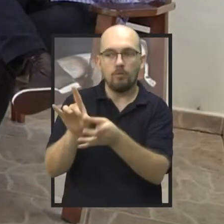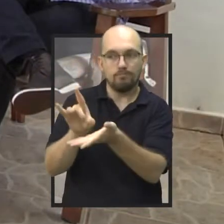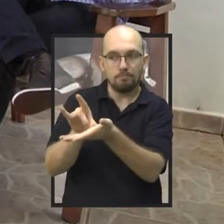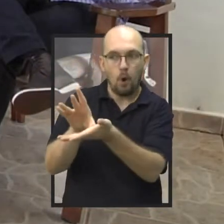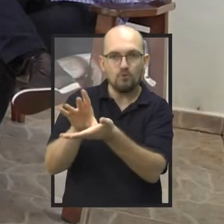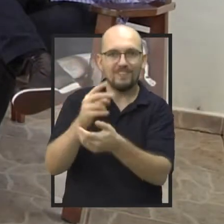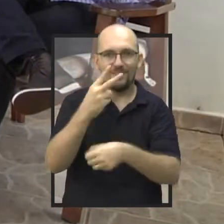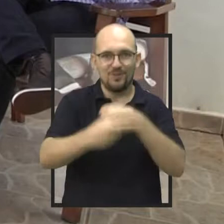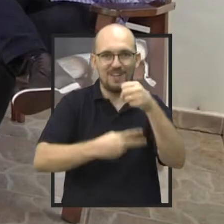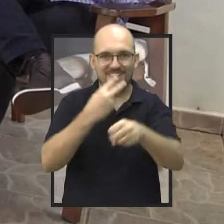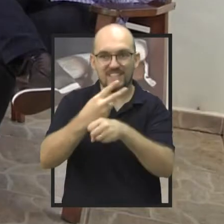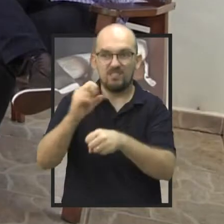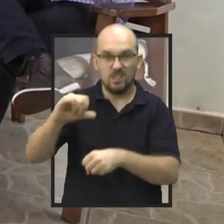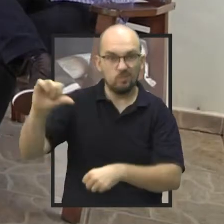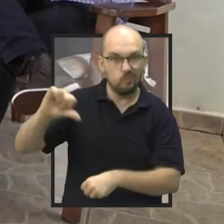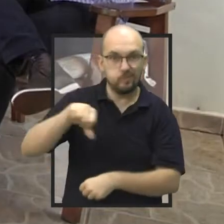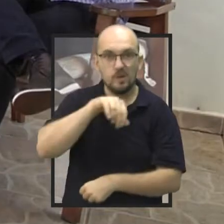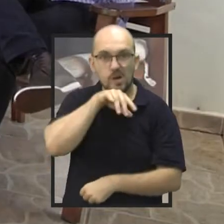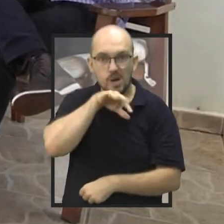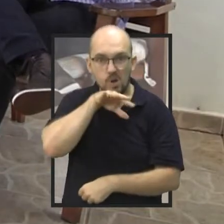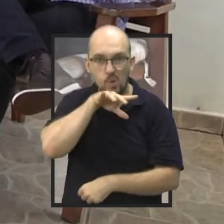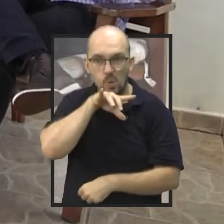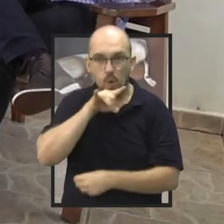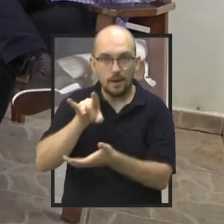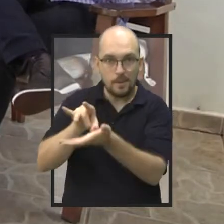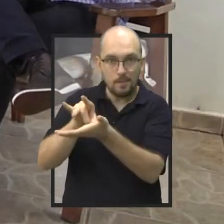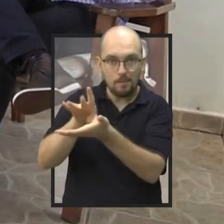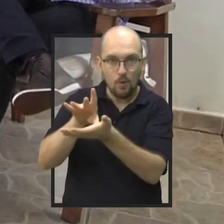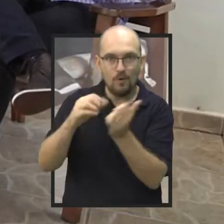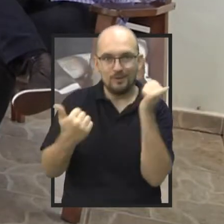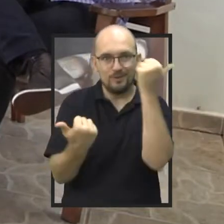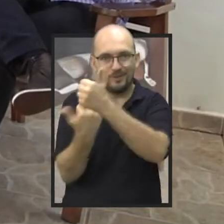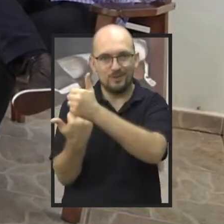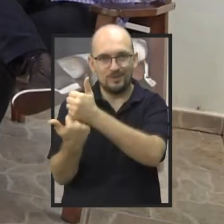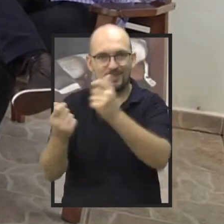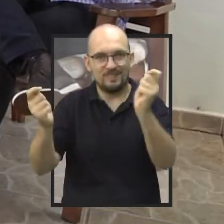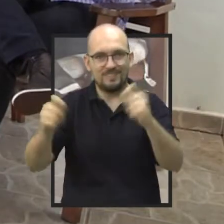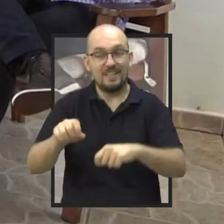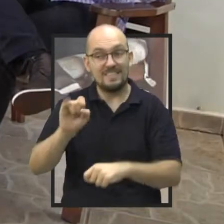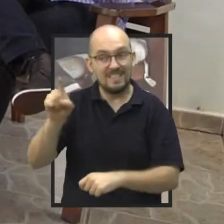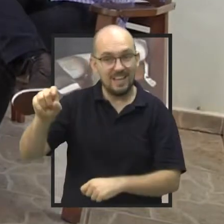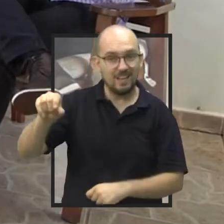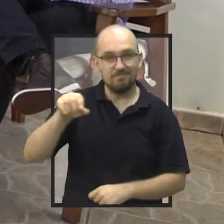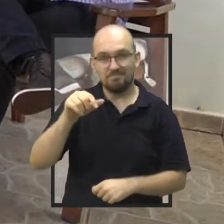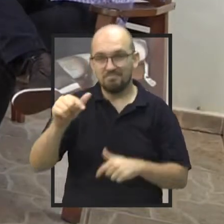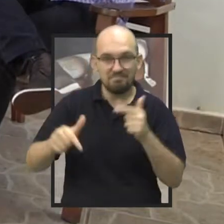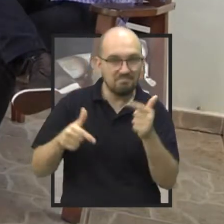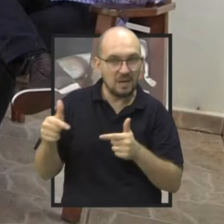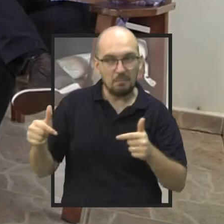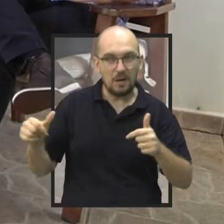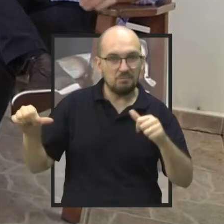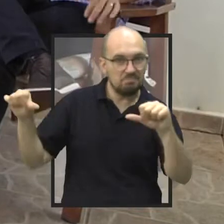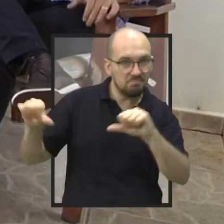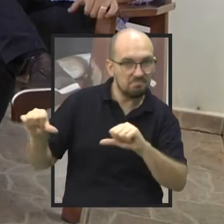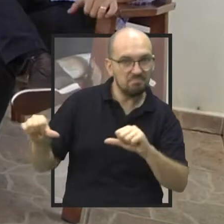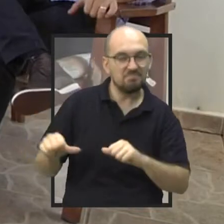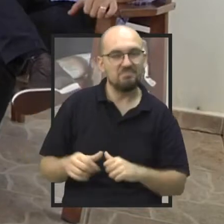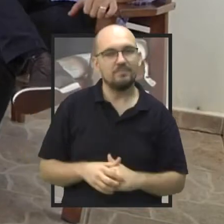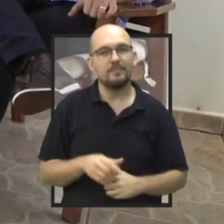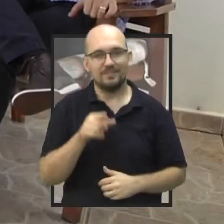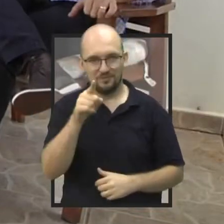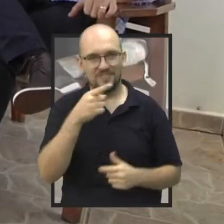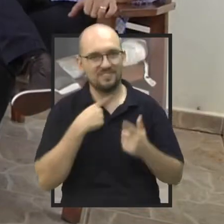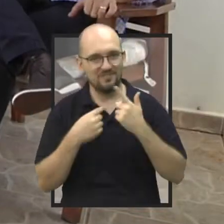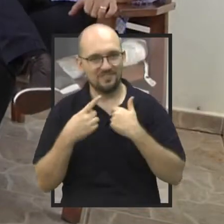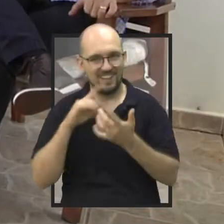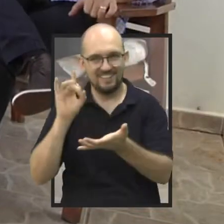caso ele não venha desempenhando como o povo julgar necessário. Seria o seu